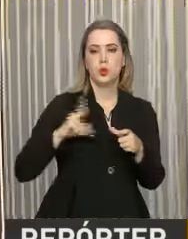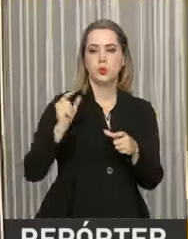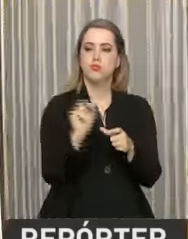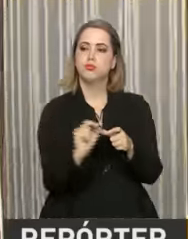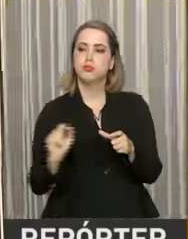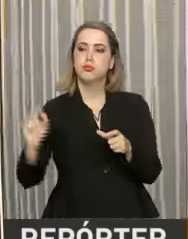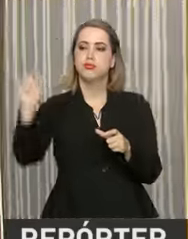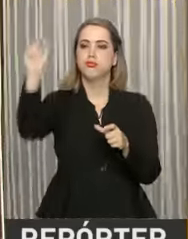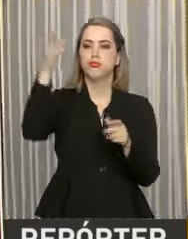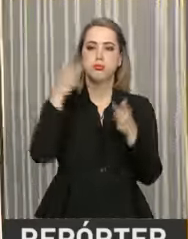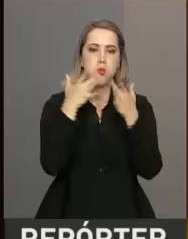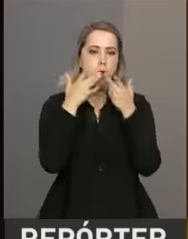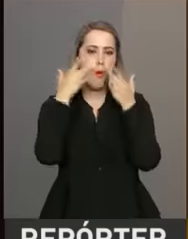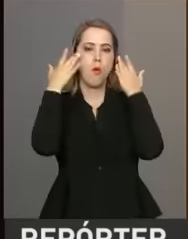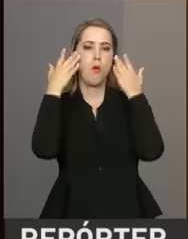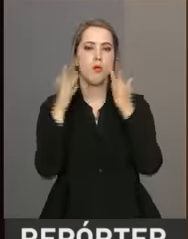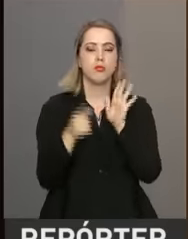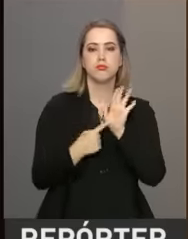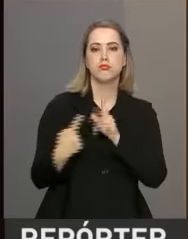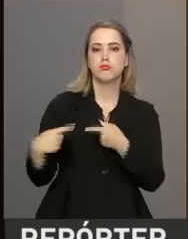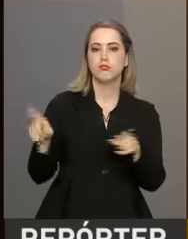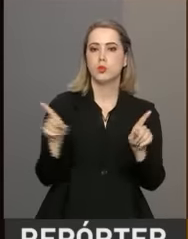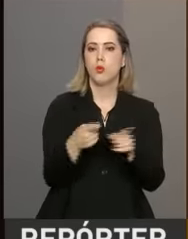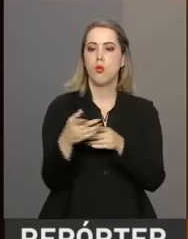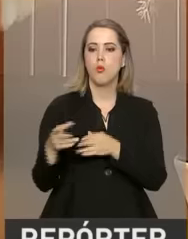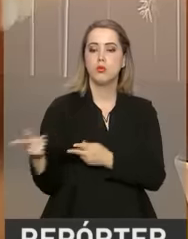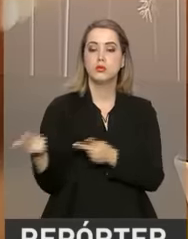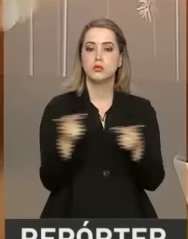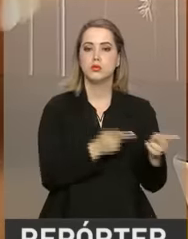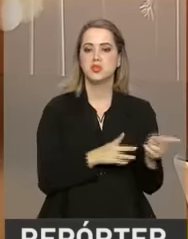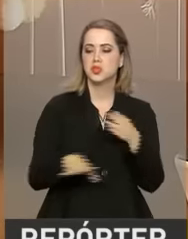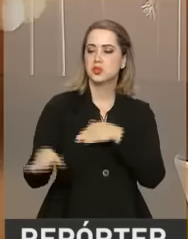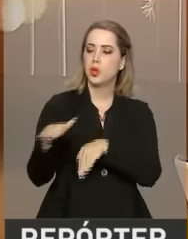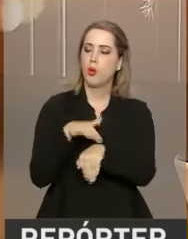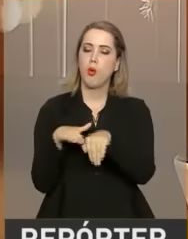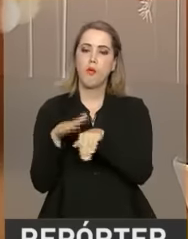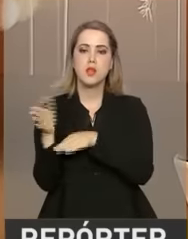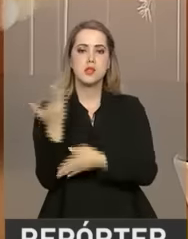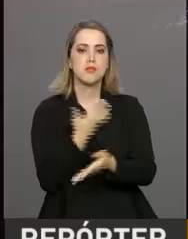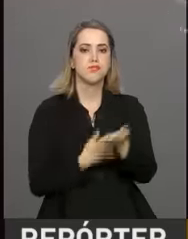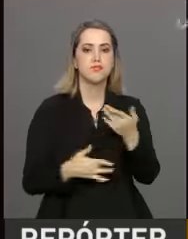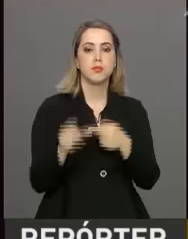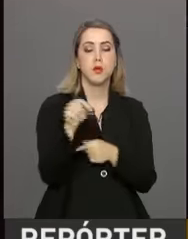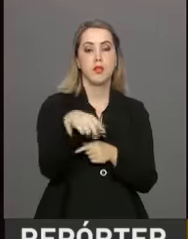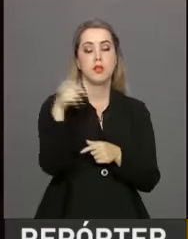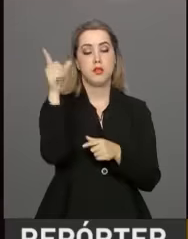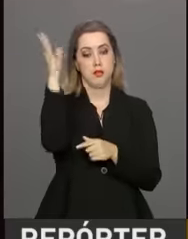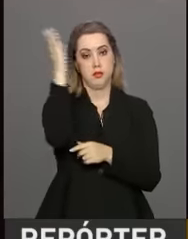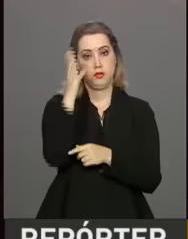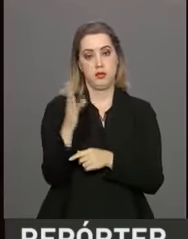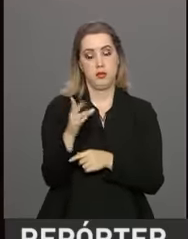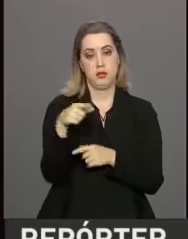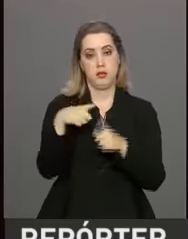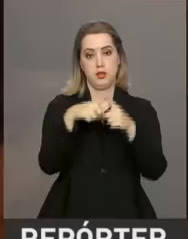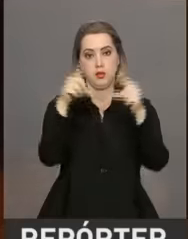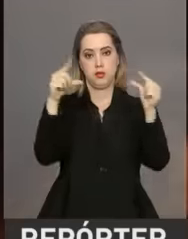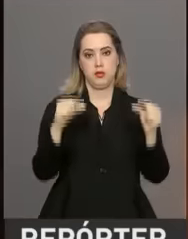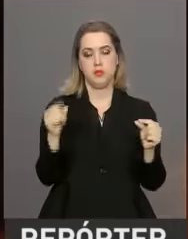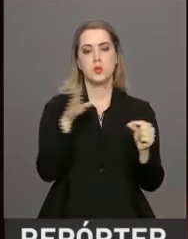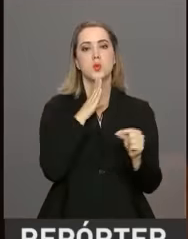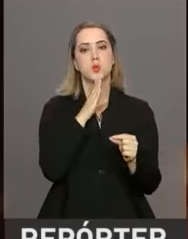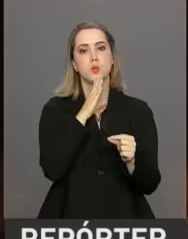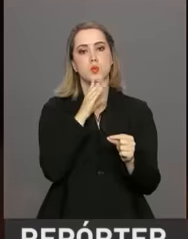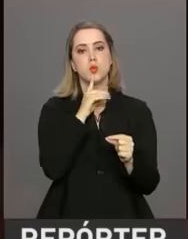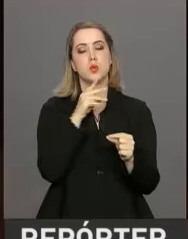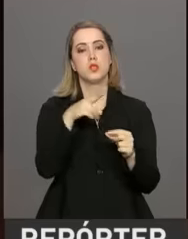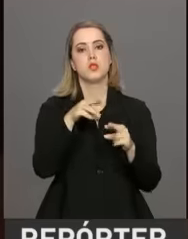oficinas, apresentações musicais, visitas guiadas, debates e muito mais. Em Brasília, por exemplo, dá para conhecer o Museu